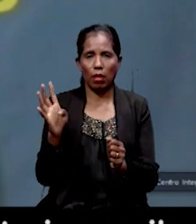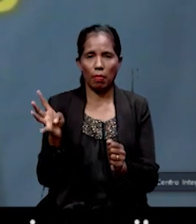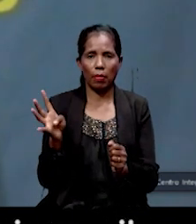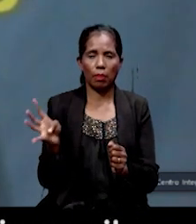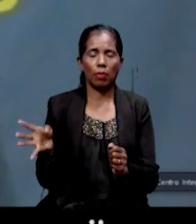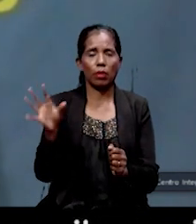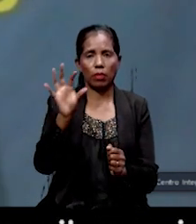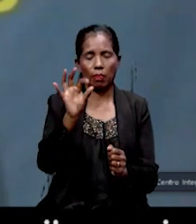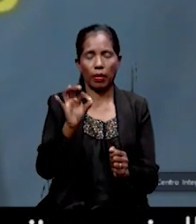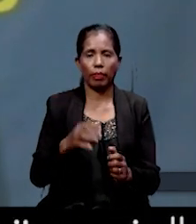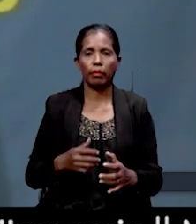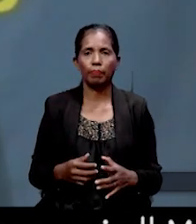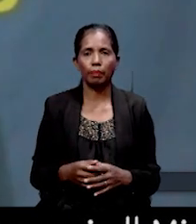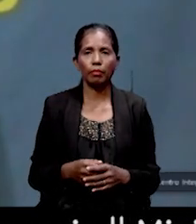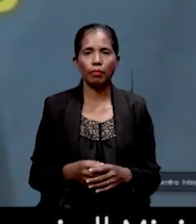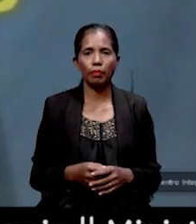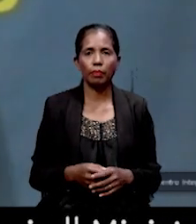Efigenia Babo, ZMN. ZMN.